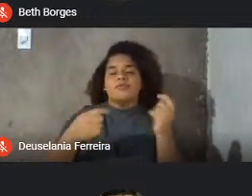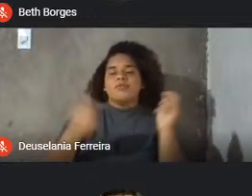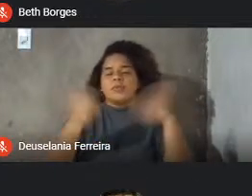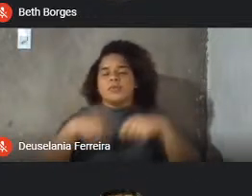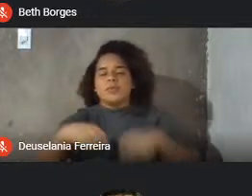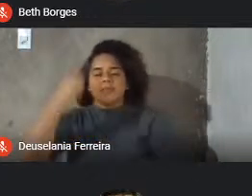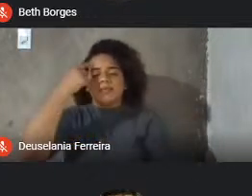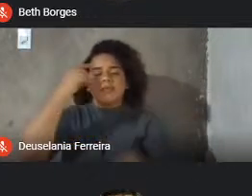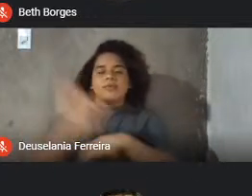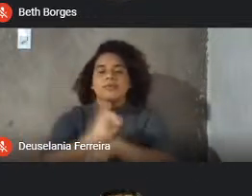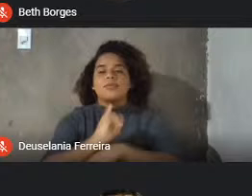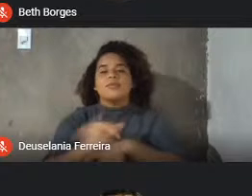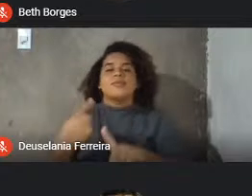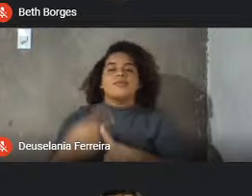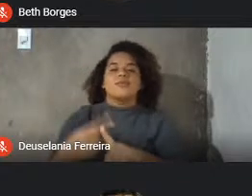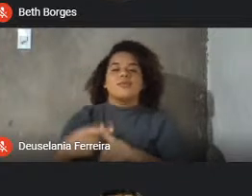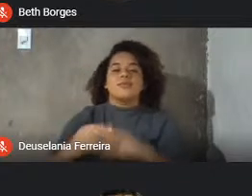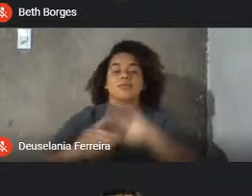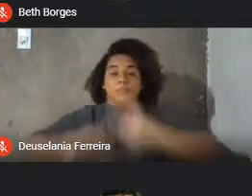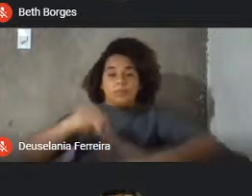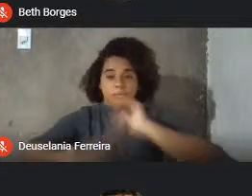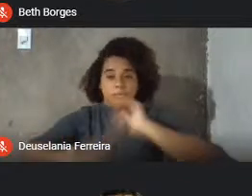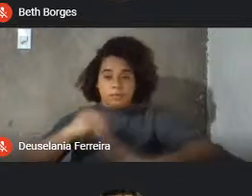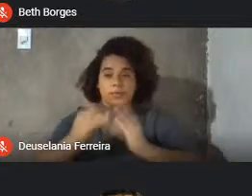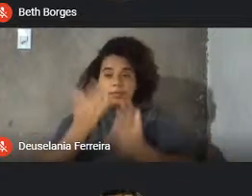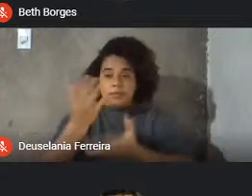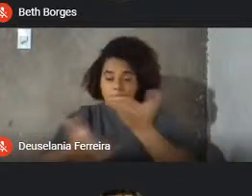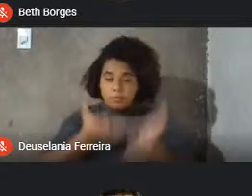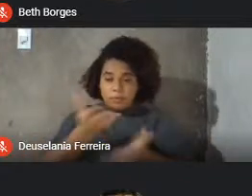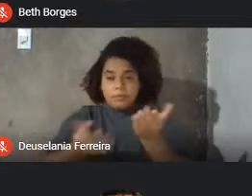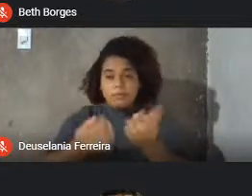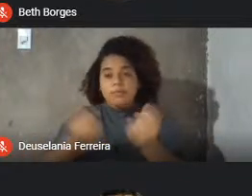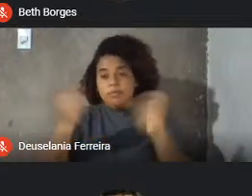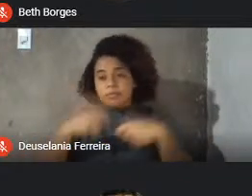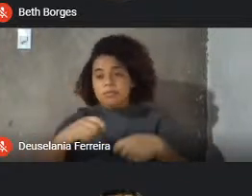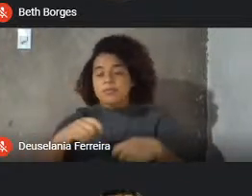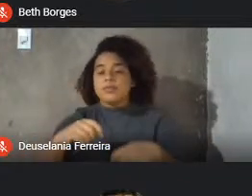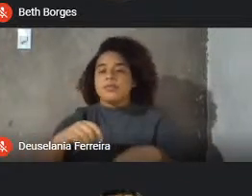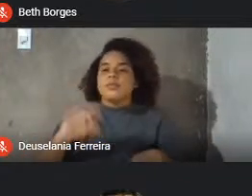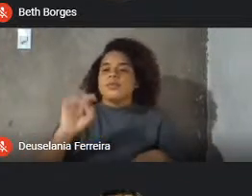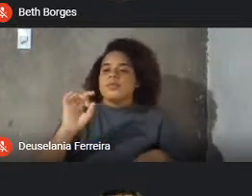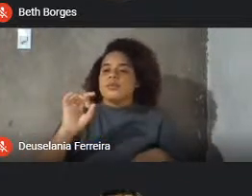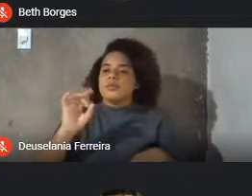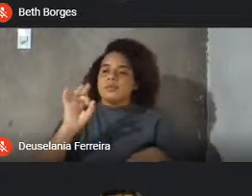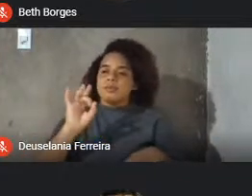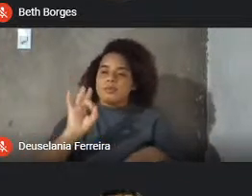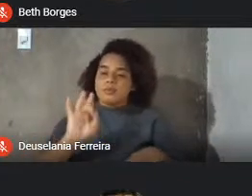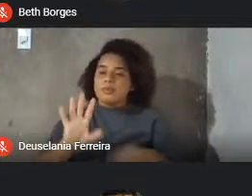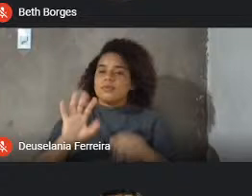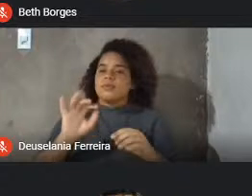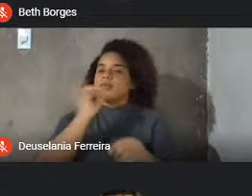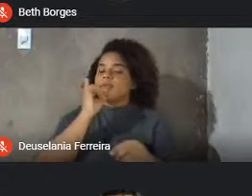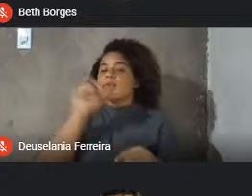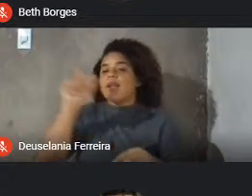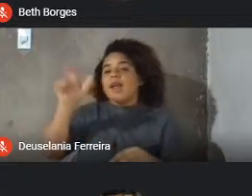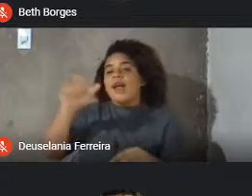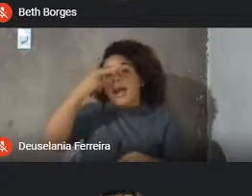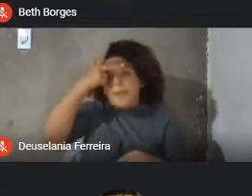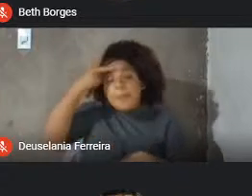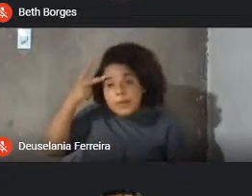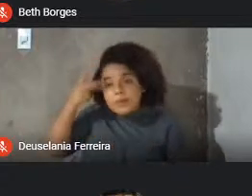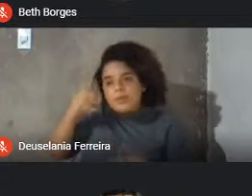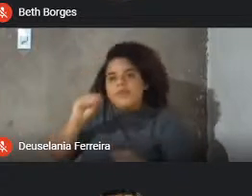nesse processo de transferência e contra-transferência o papel daquele que faltou dentro do quadro específico que